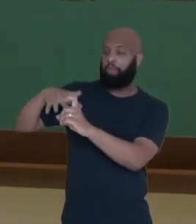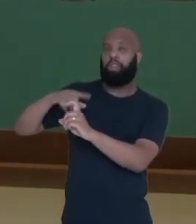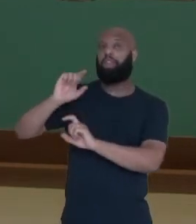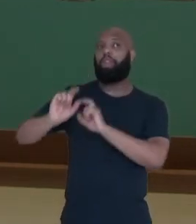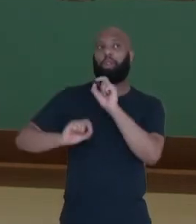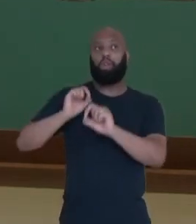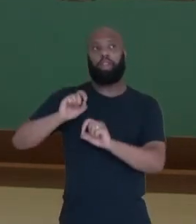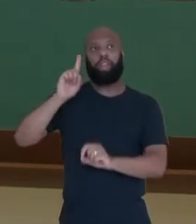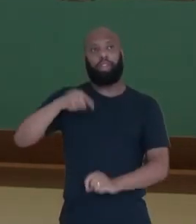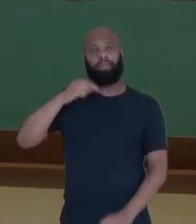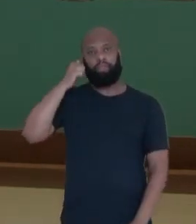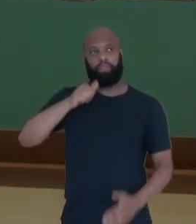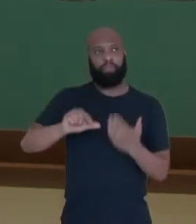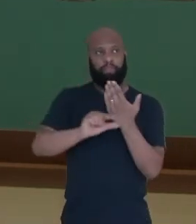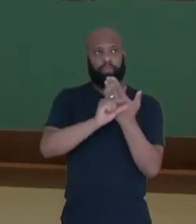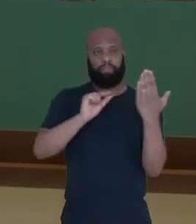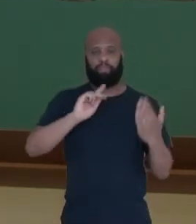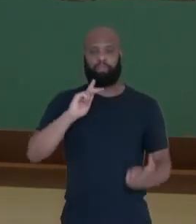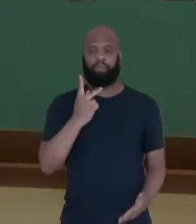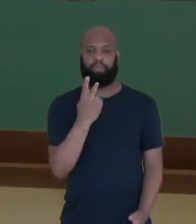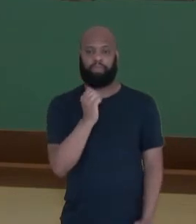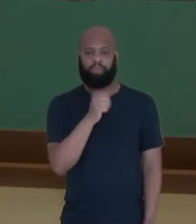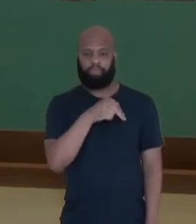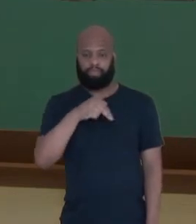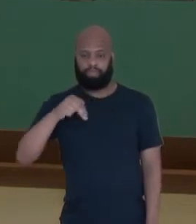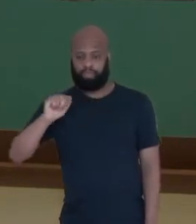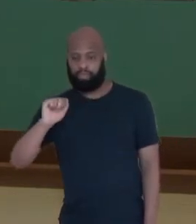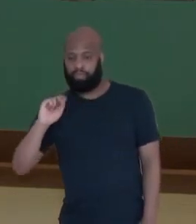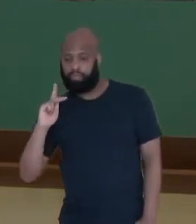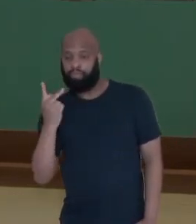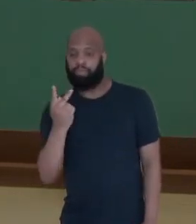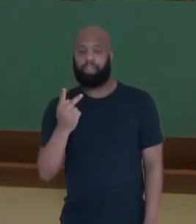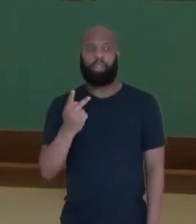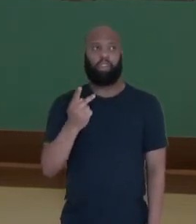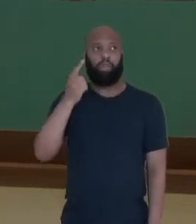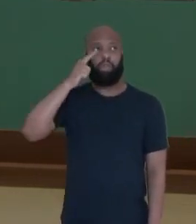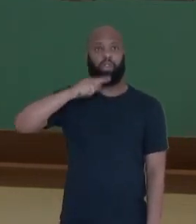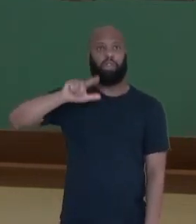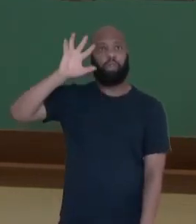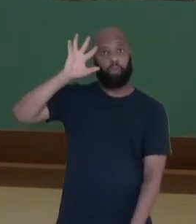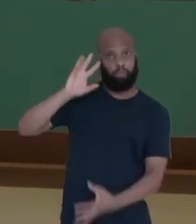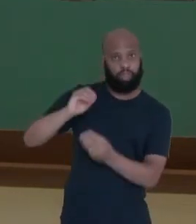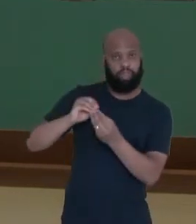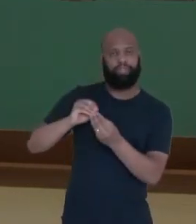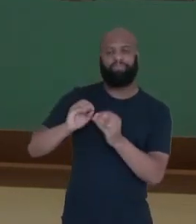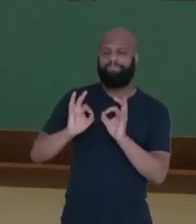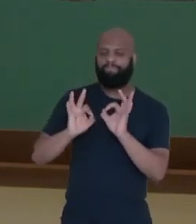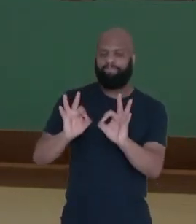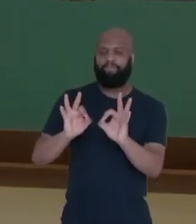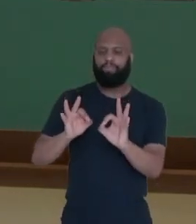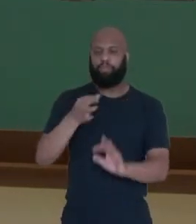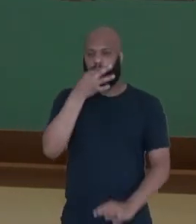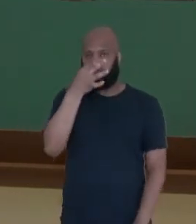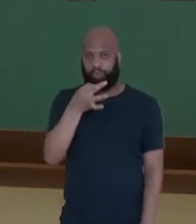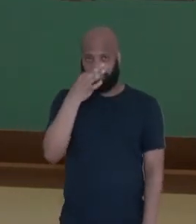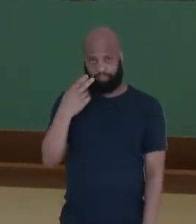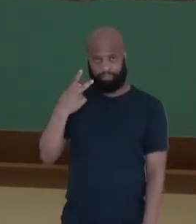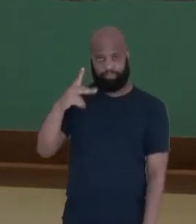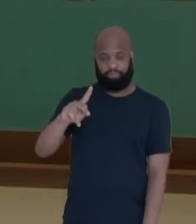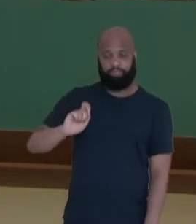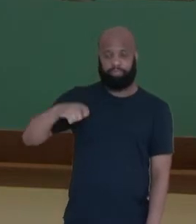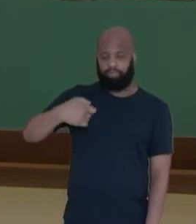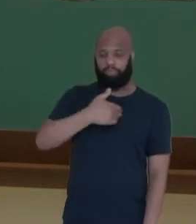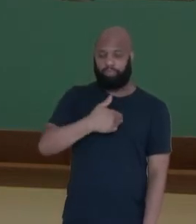filósofa Hannah Arendt. Para entender melhor as críticas de Hannah Arendt ao totalitarismo,